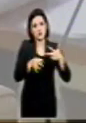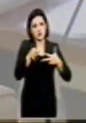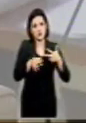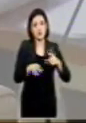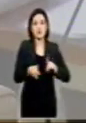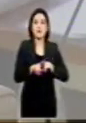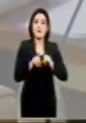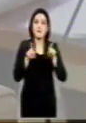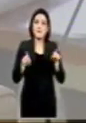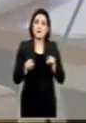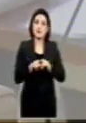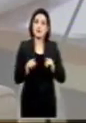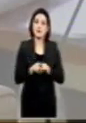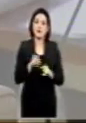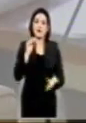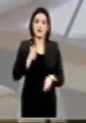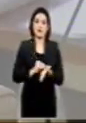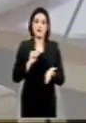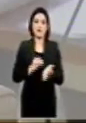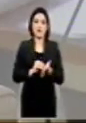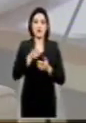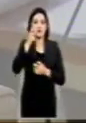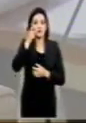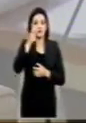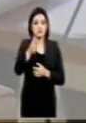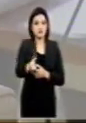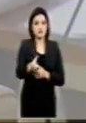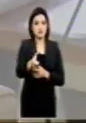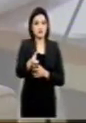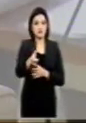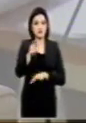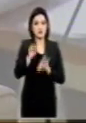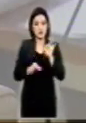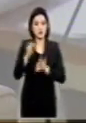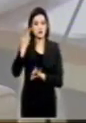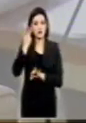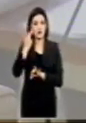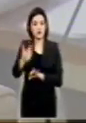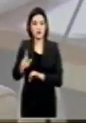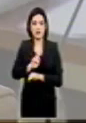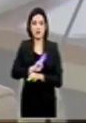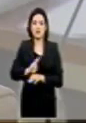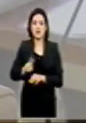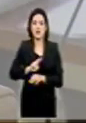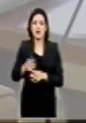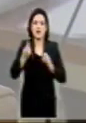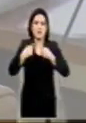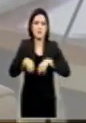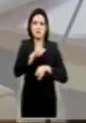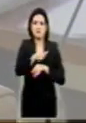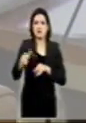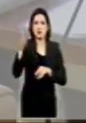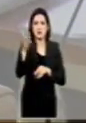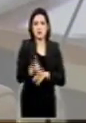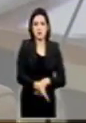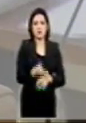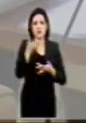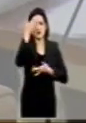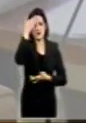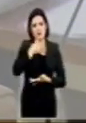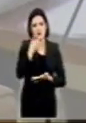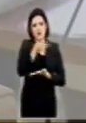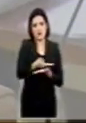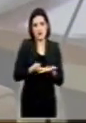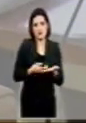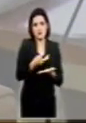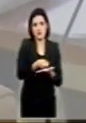a inobservância do juiz natural não atua como causa de invalidade de elementos probatórios cuja produção não